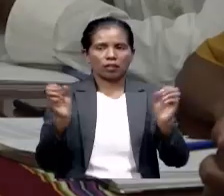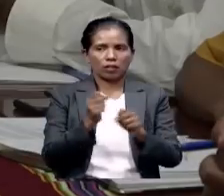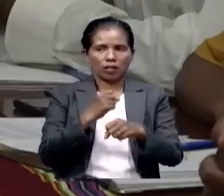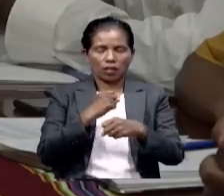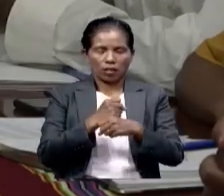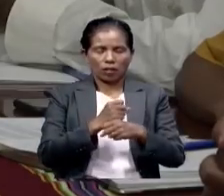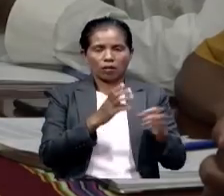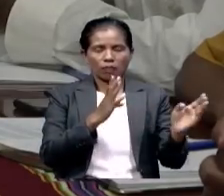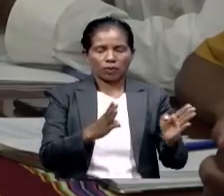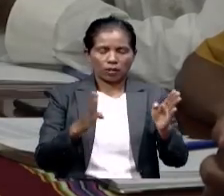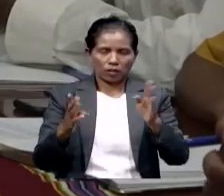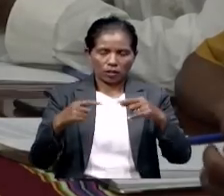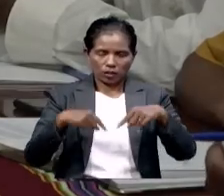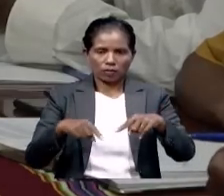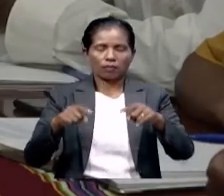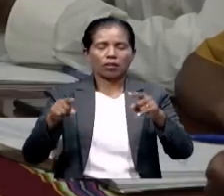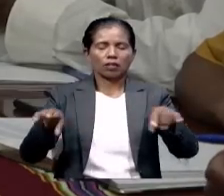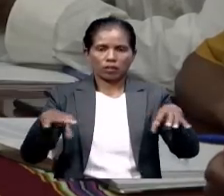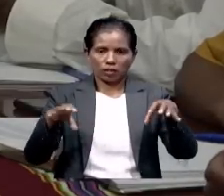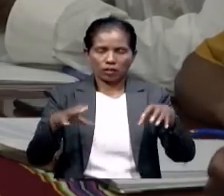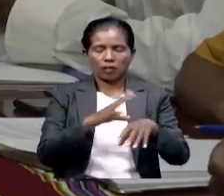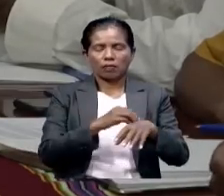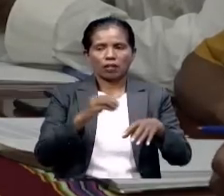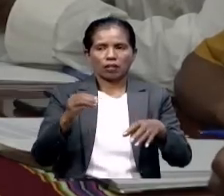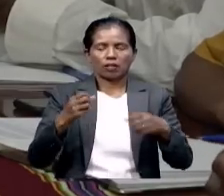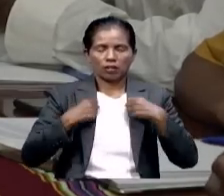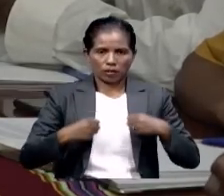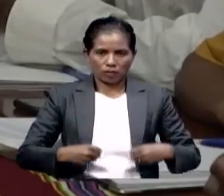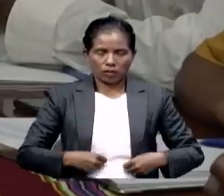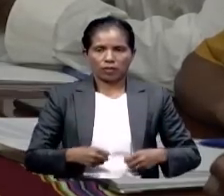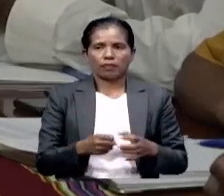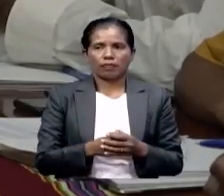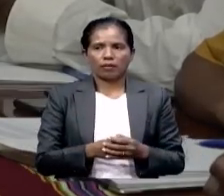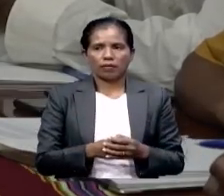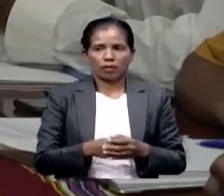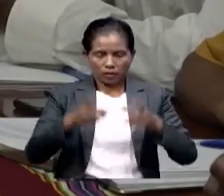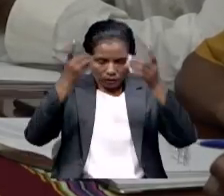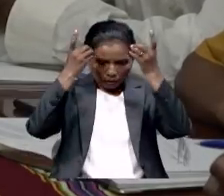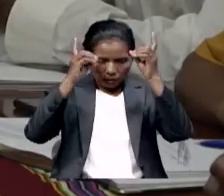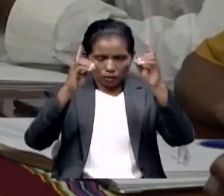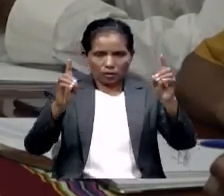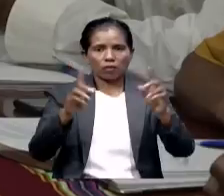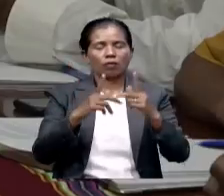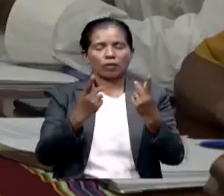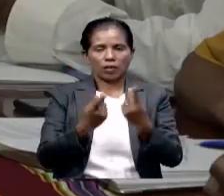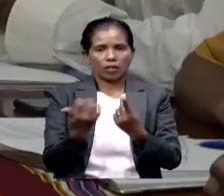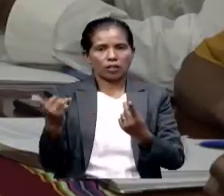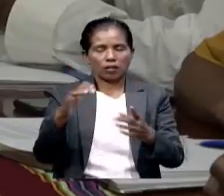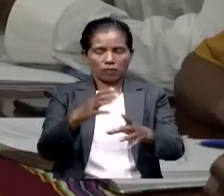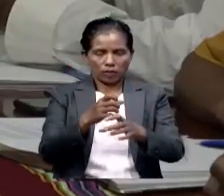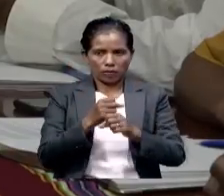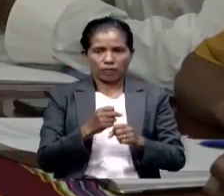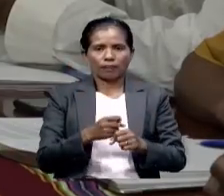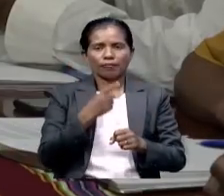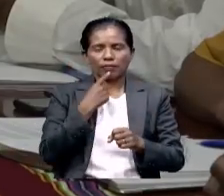prosesu tratamento para te bele hetan recupera pa ni saudi. Então, decisão ne empregador ma foti. Ho